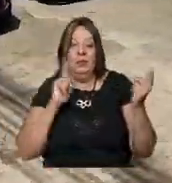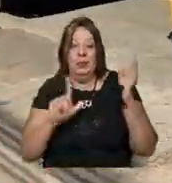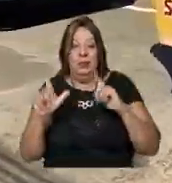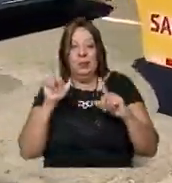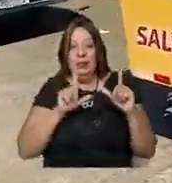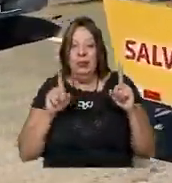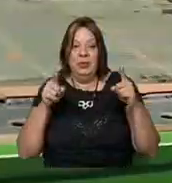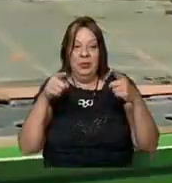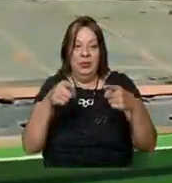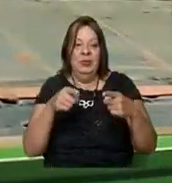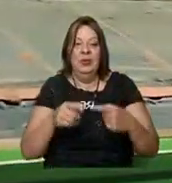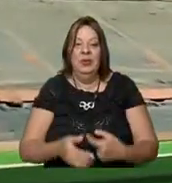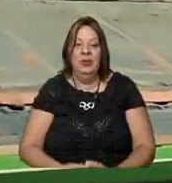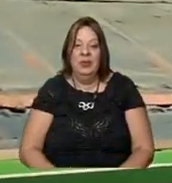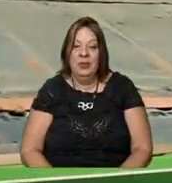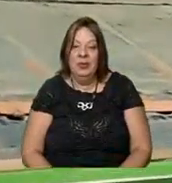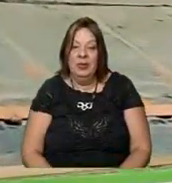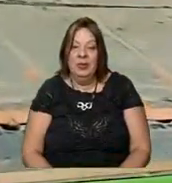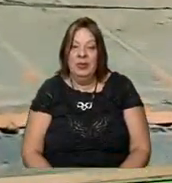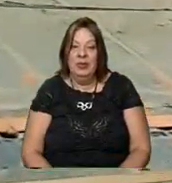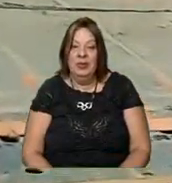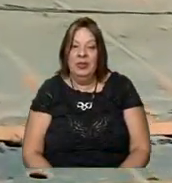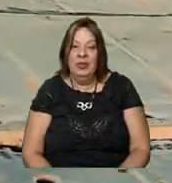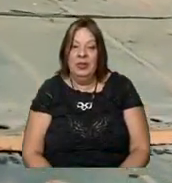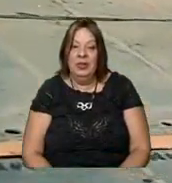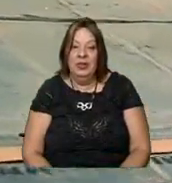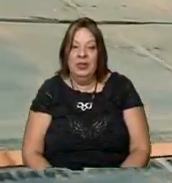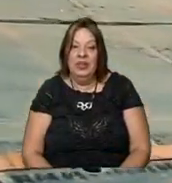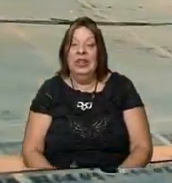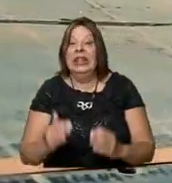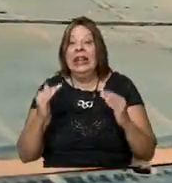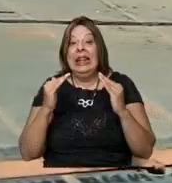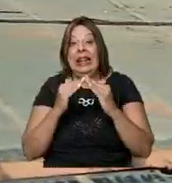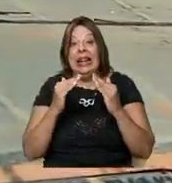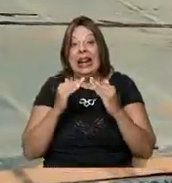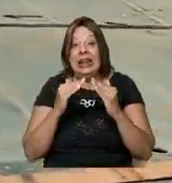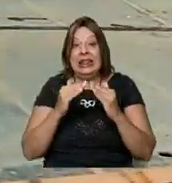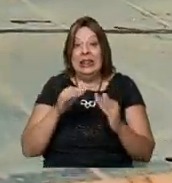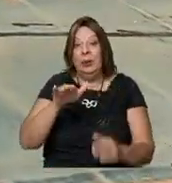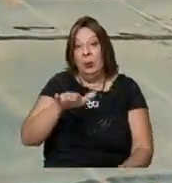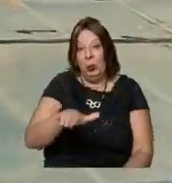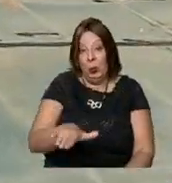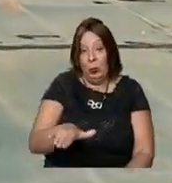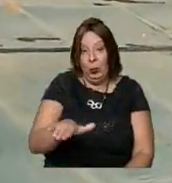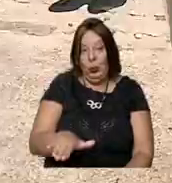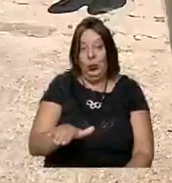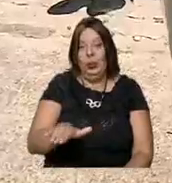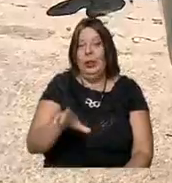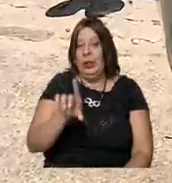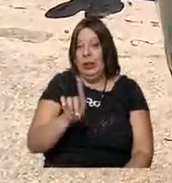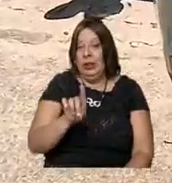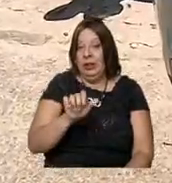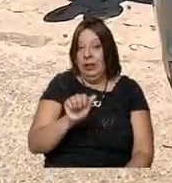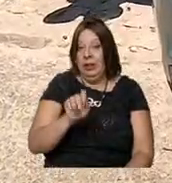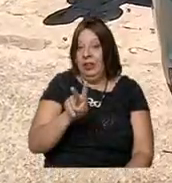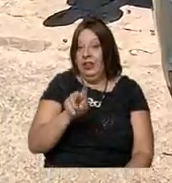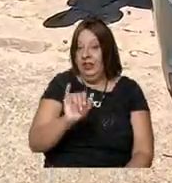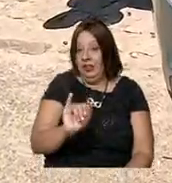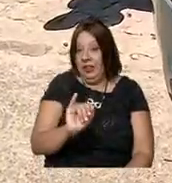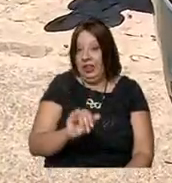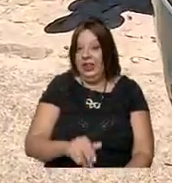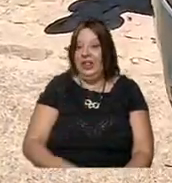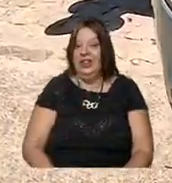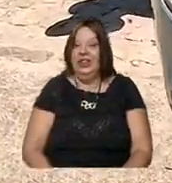ganhar pode ser você. Em seguida, a gente parou na casa do pequenino contemplado Davi. E esse